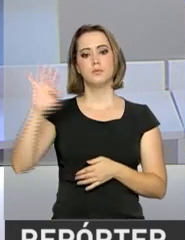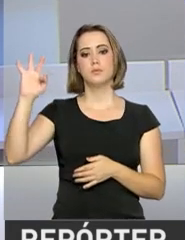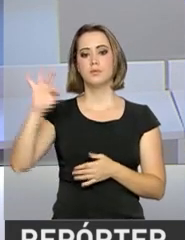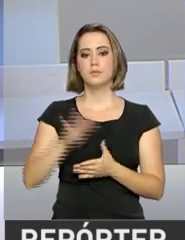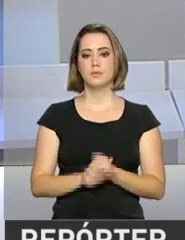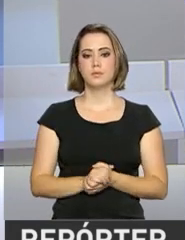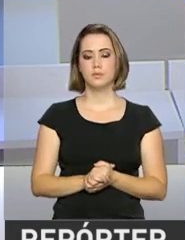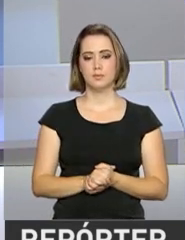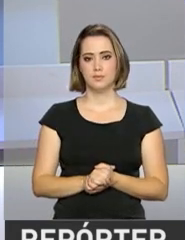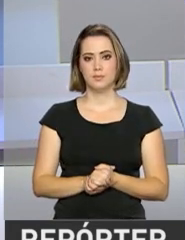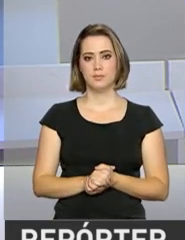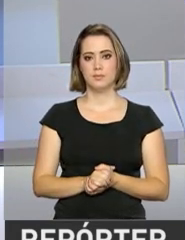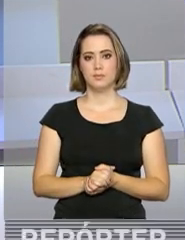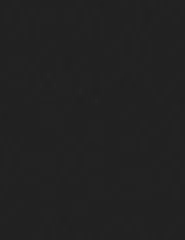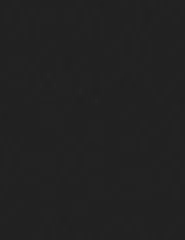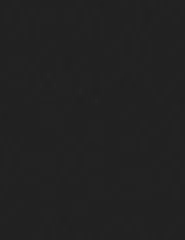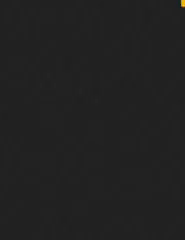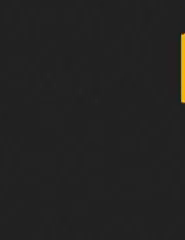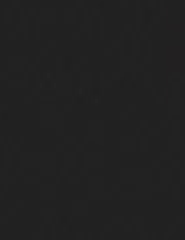tv do governo federal